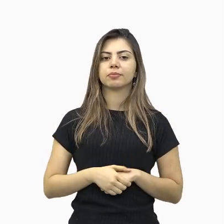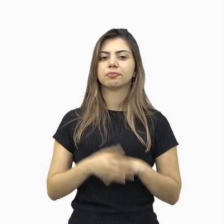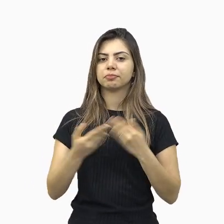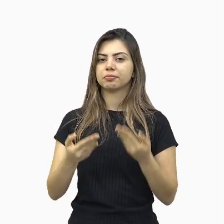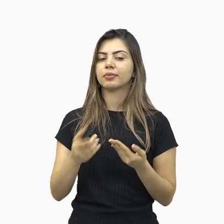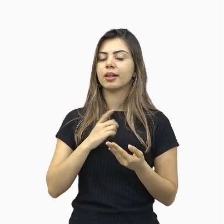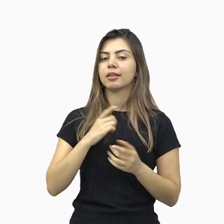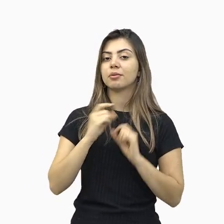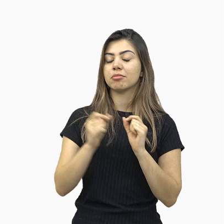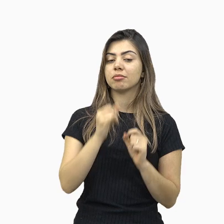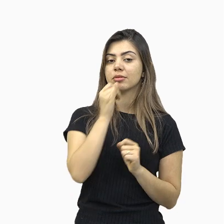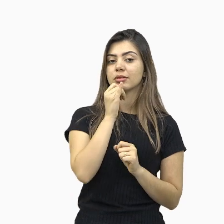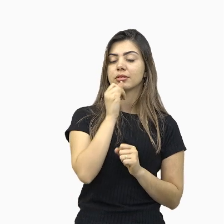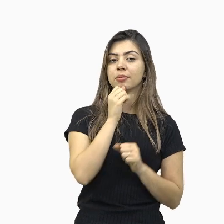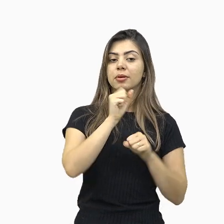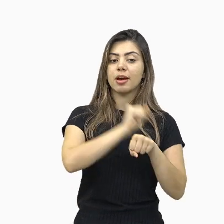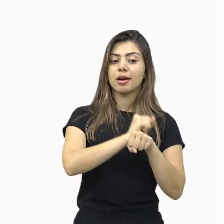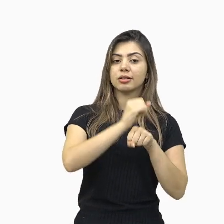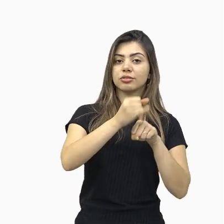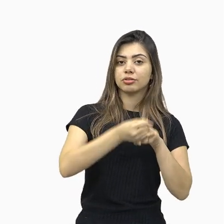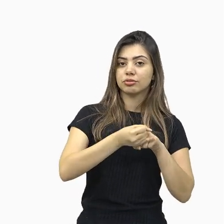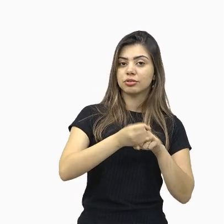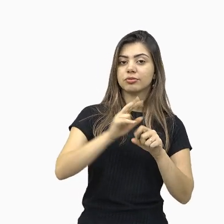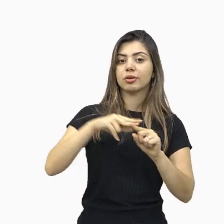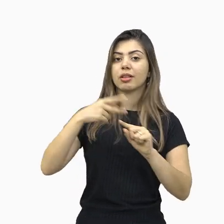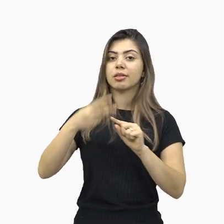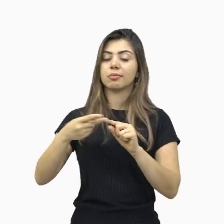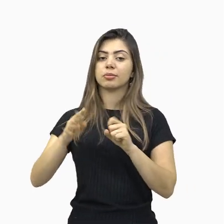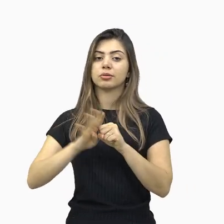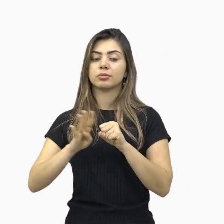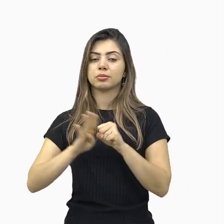vem antes do substantivo, exceto quando